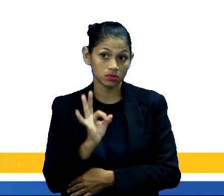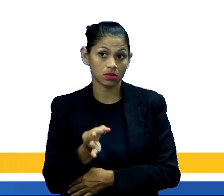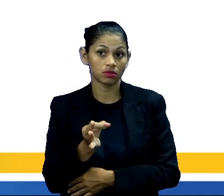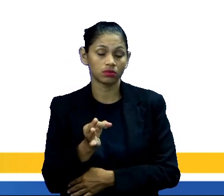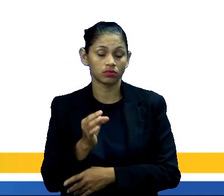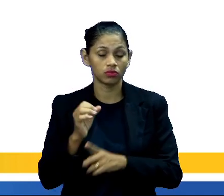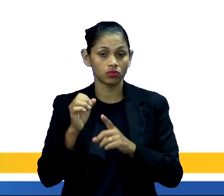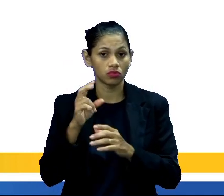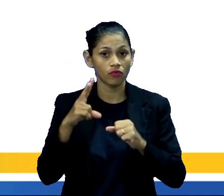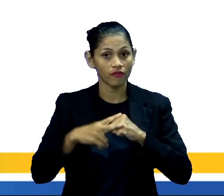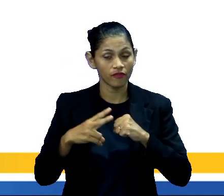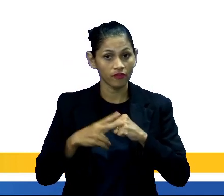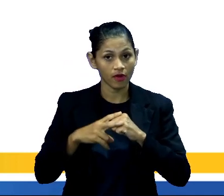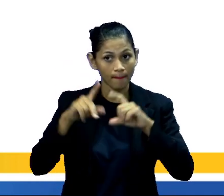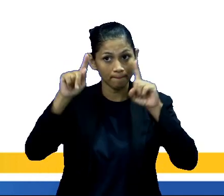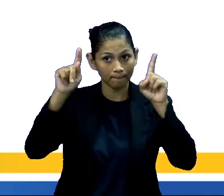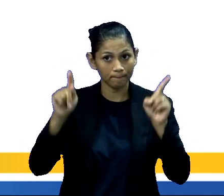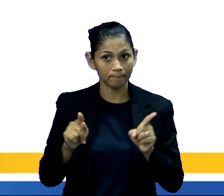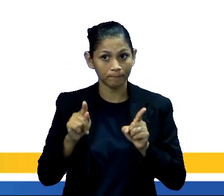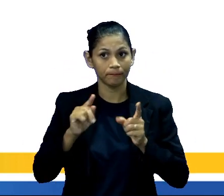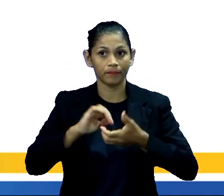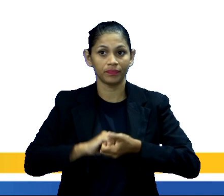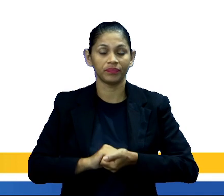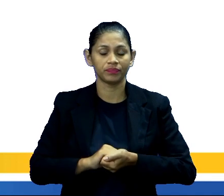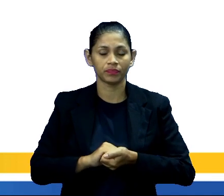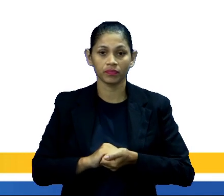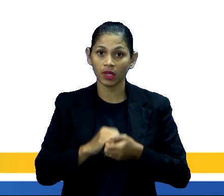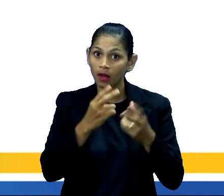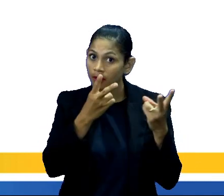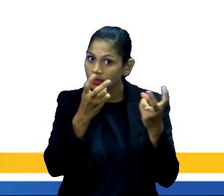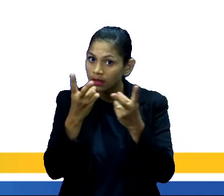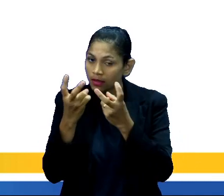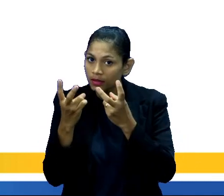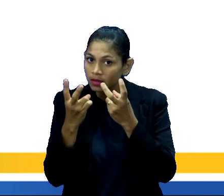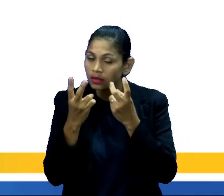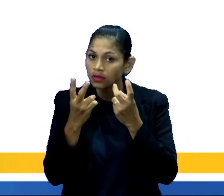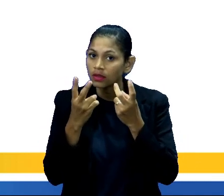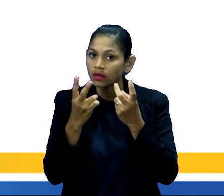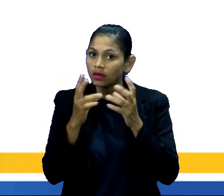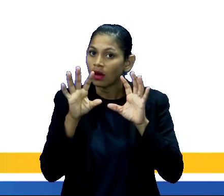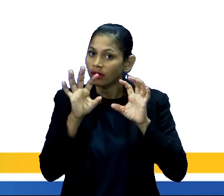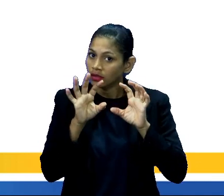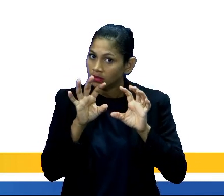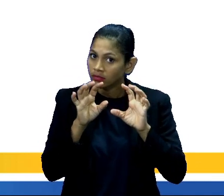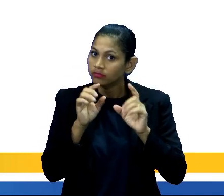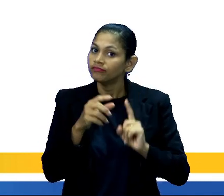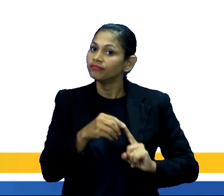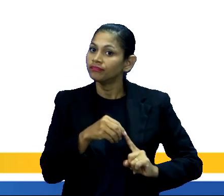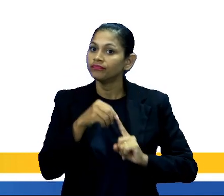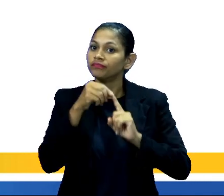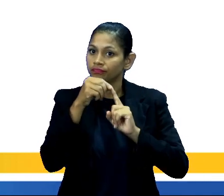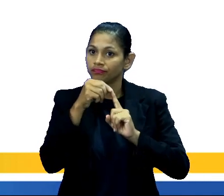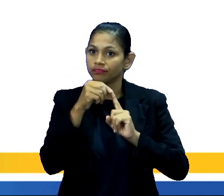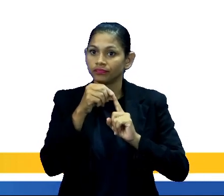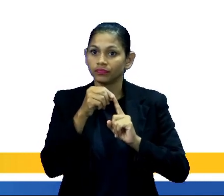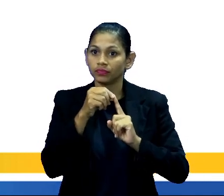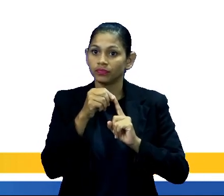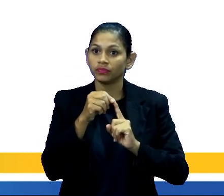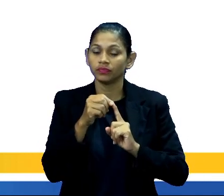entre parênteses. Fique atento à forma indicada, affirmative, negative, or